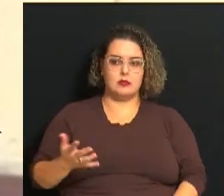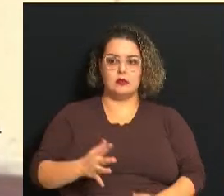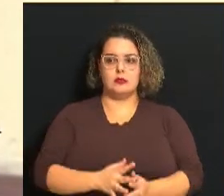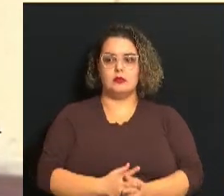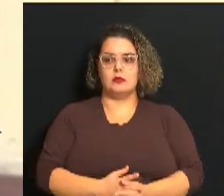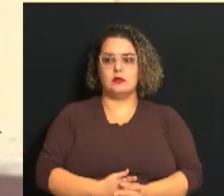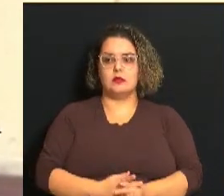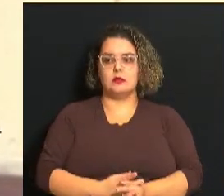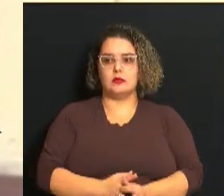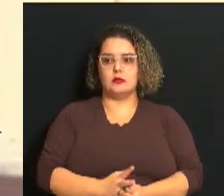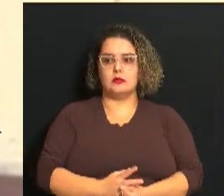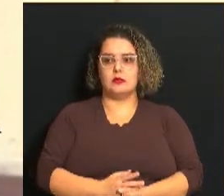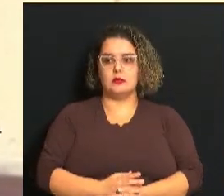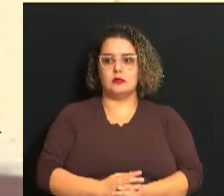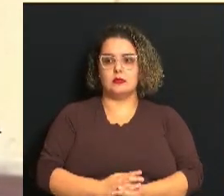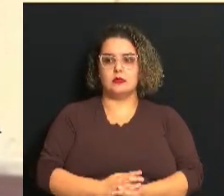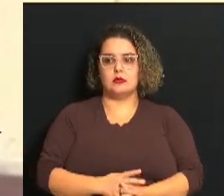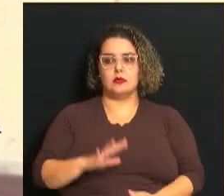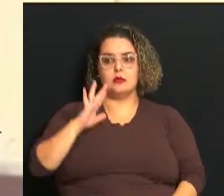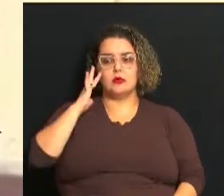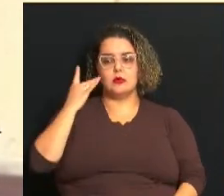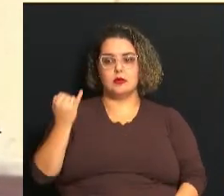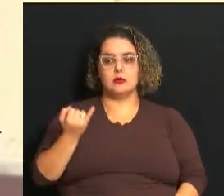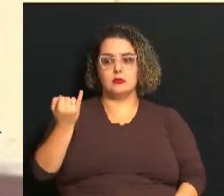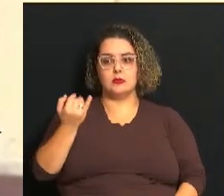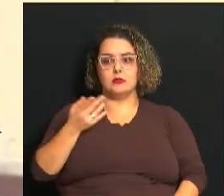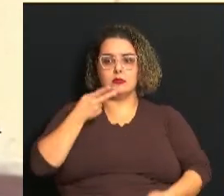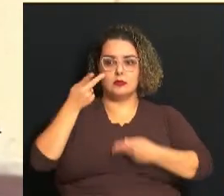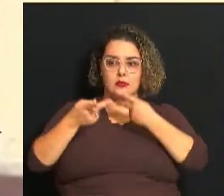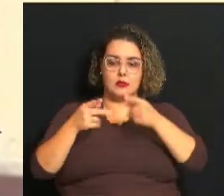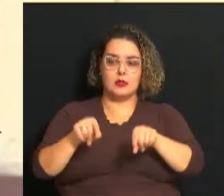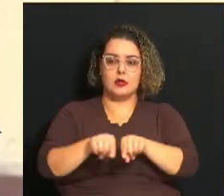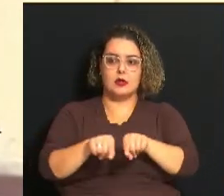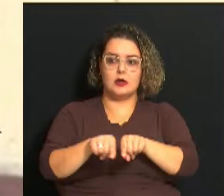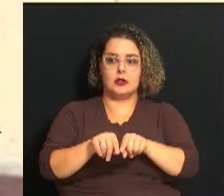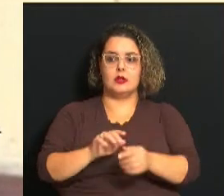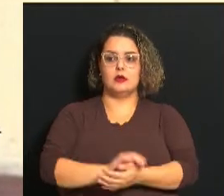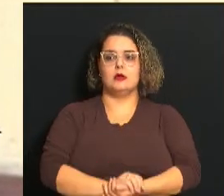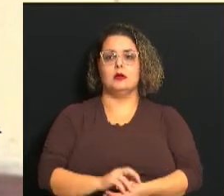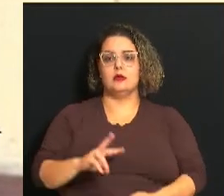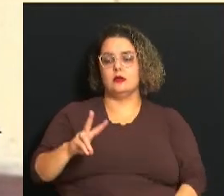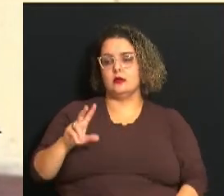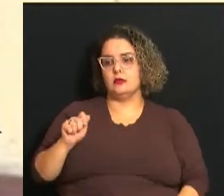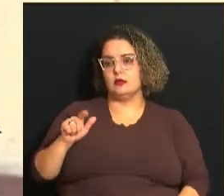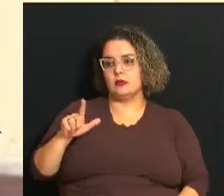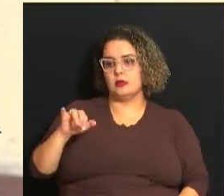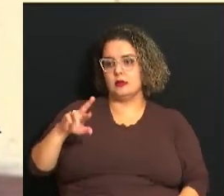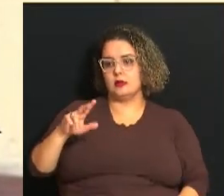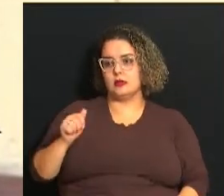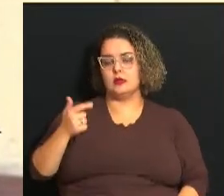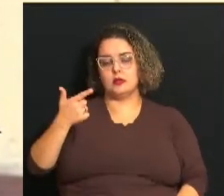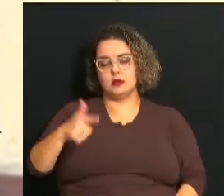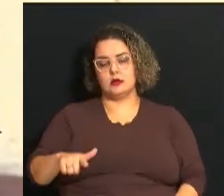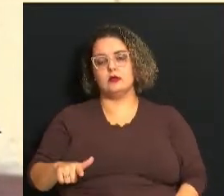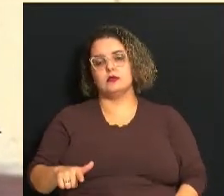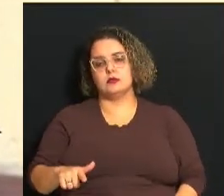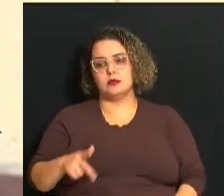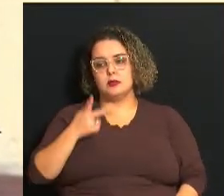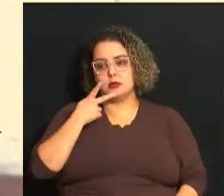Enfim acho que seria importante você se você pudesse falar sobre isso também a Valéria continua falando o seguinte